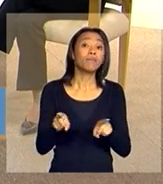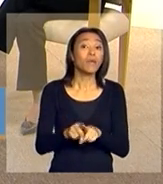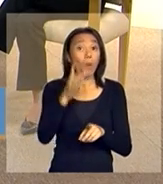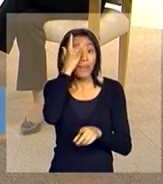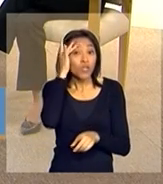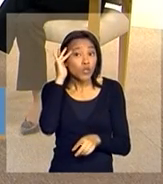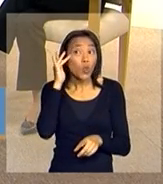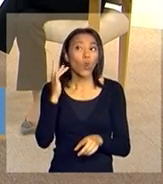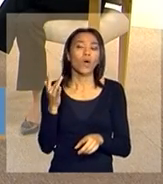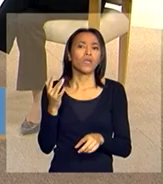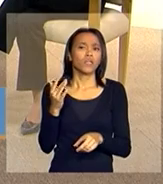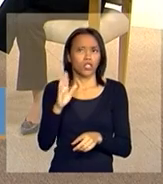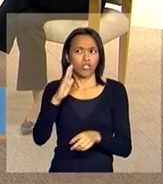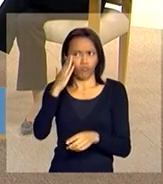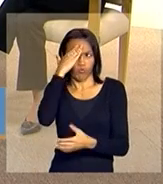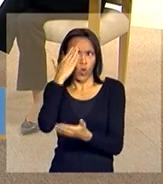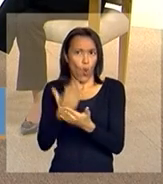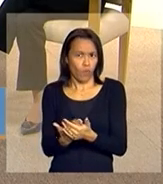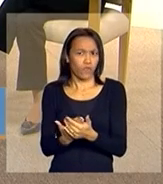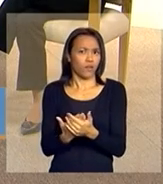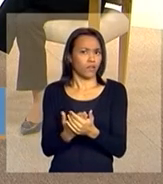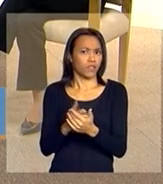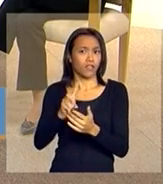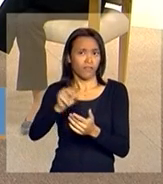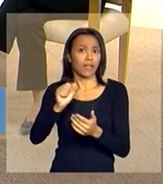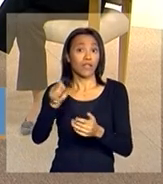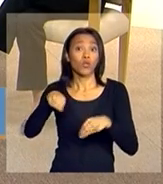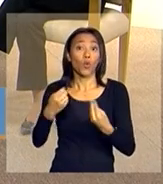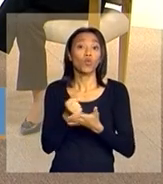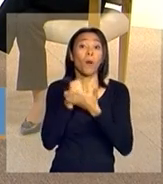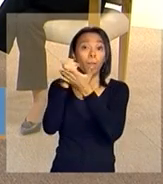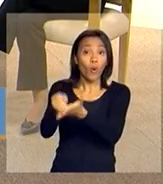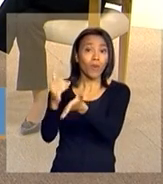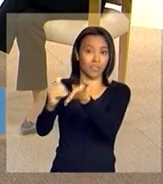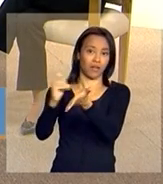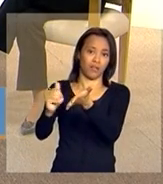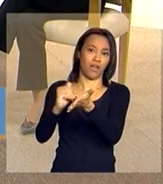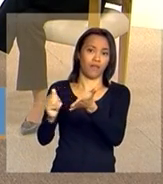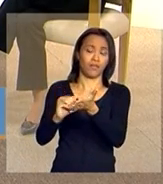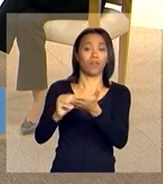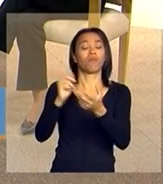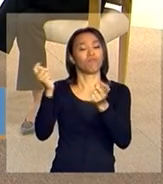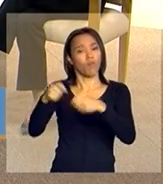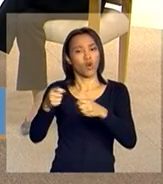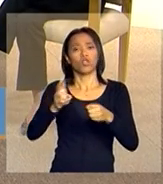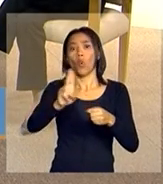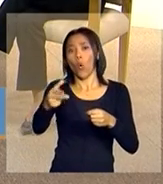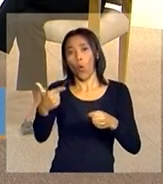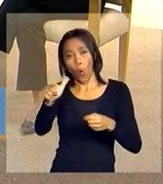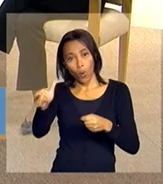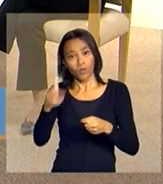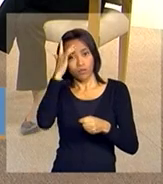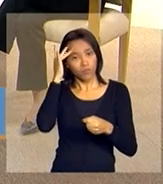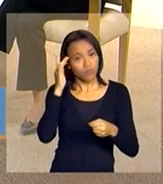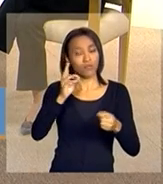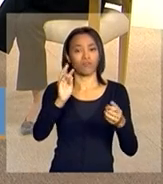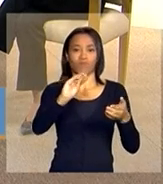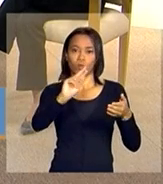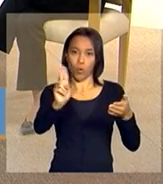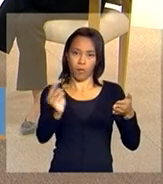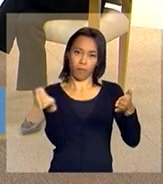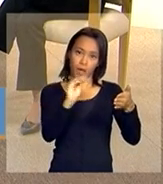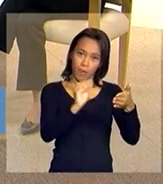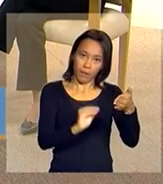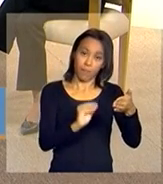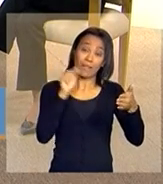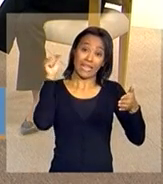confiança do secretário de assistência que vai dar todo o suporte a ele para gerir todos os outros sistemas da rede suas nessa aba de Recursos